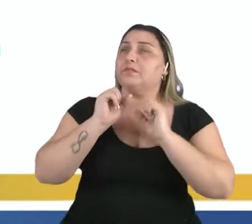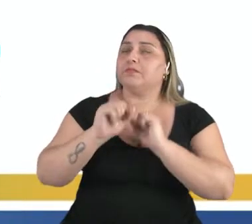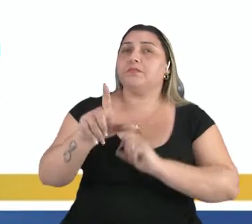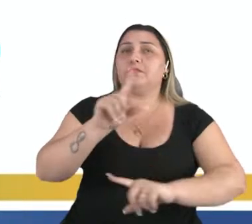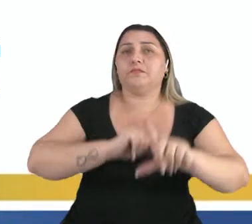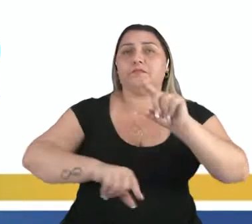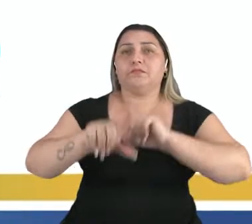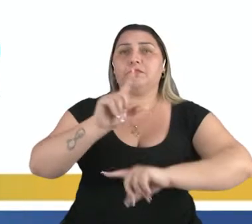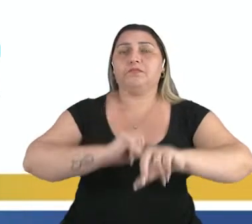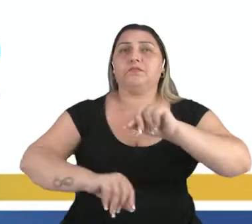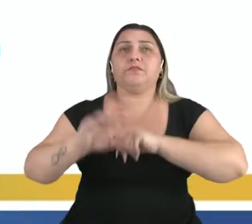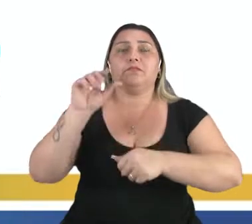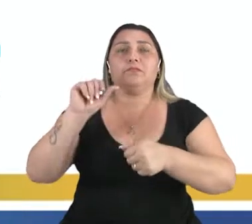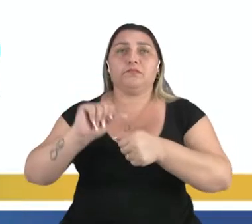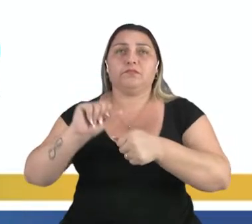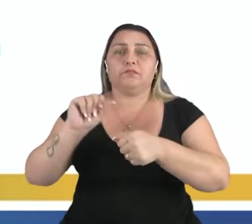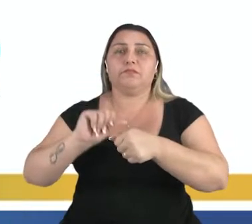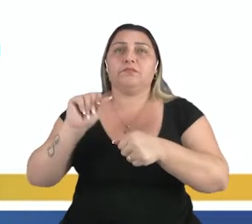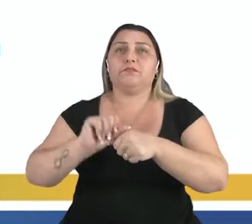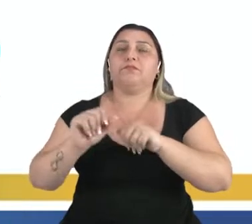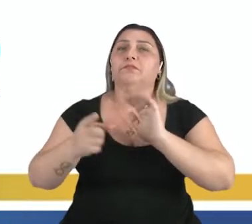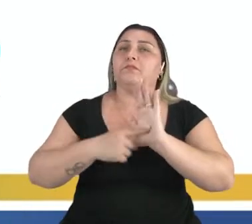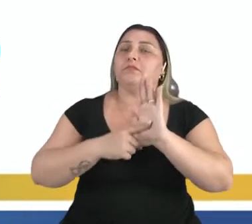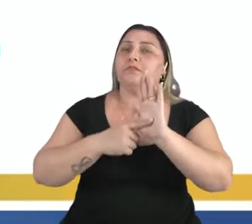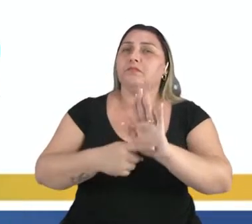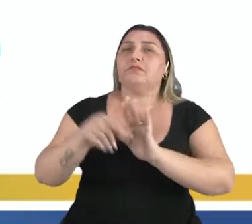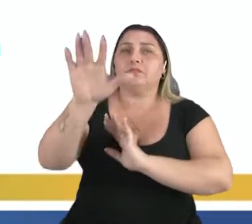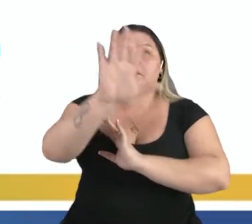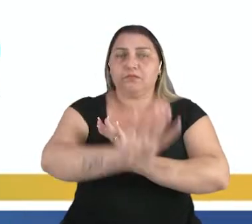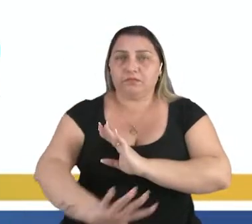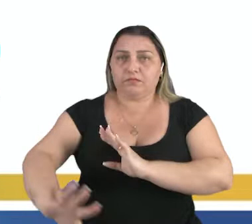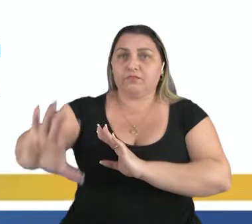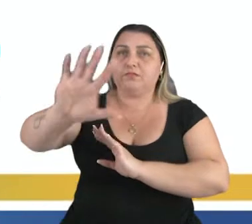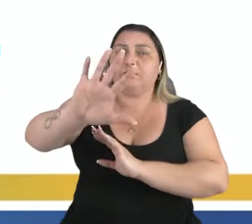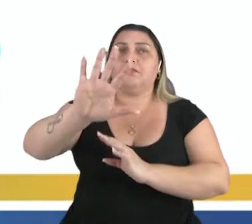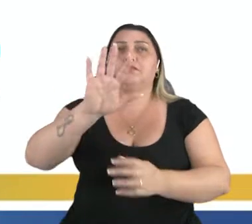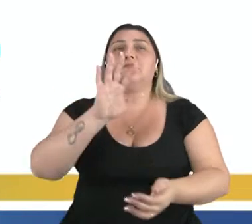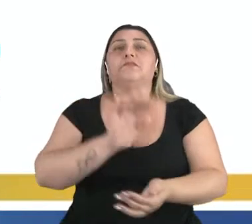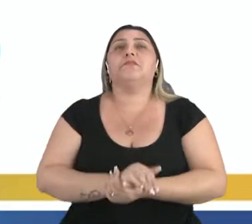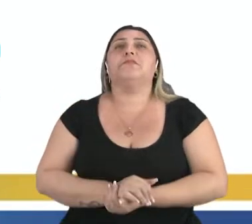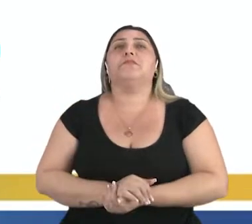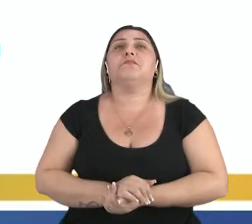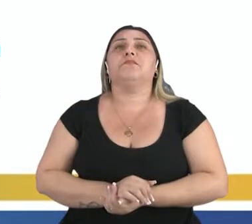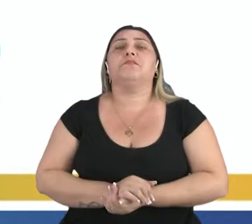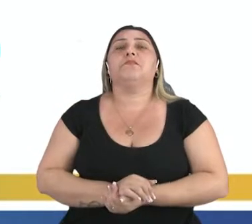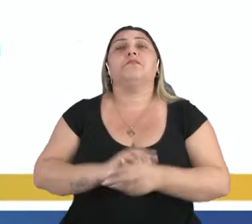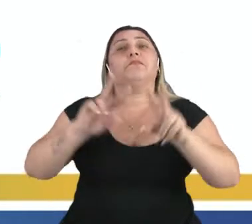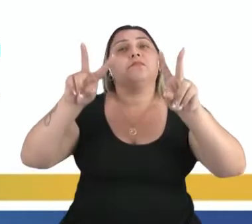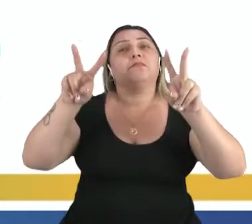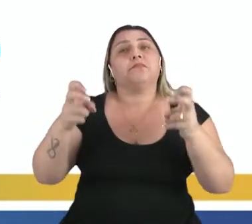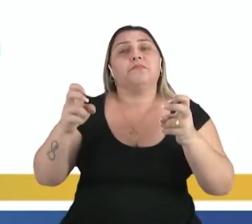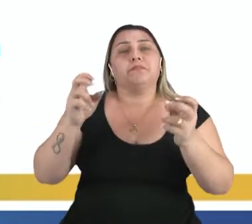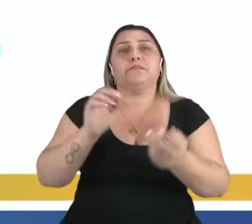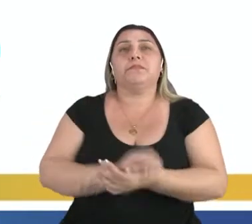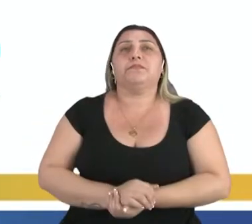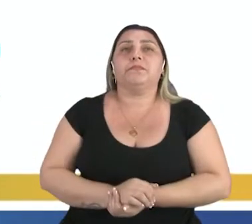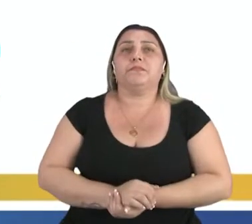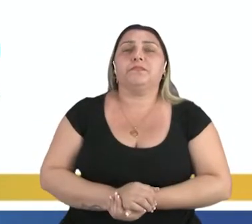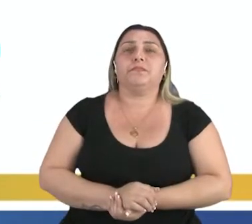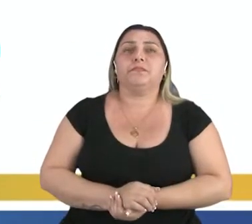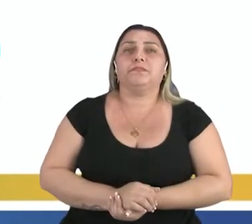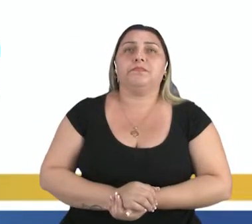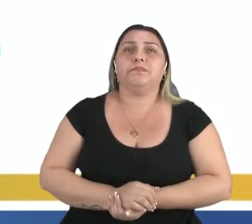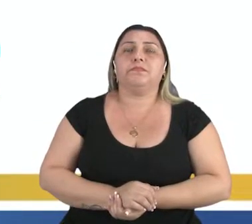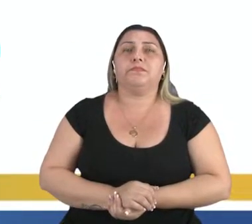pode escolher fazer uma abordagem geral, né, de todos os temas que serão